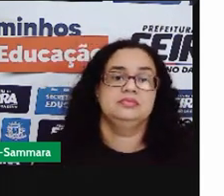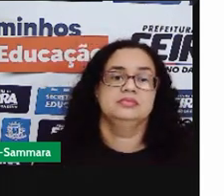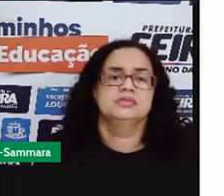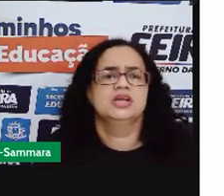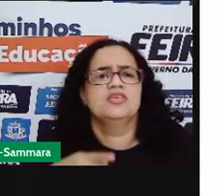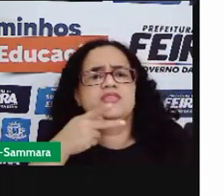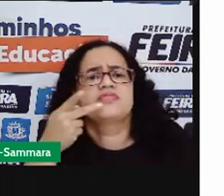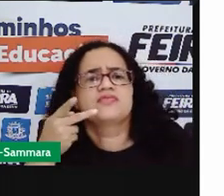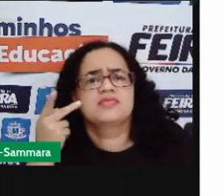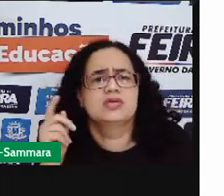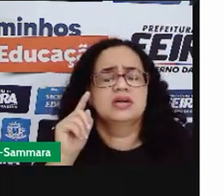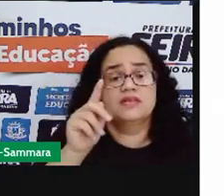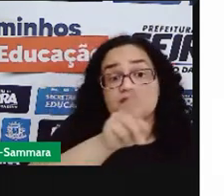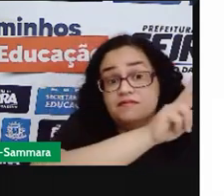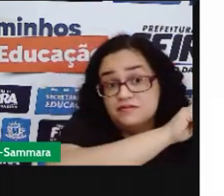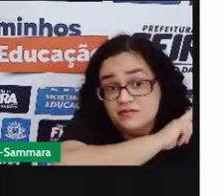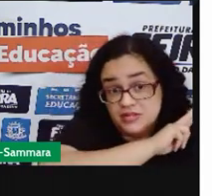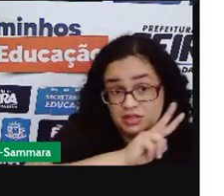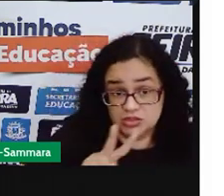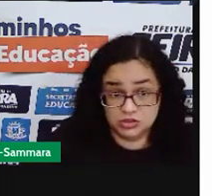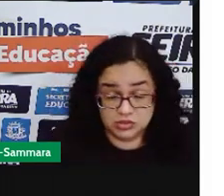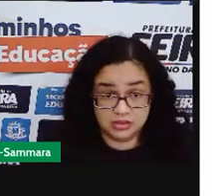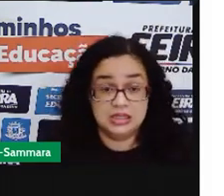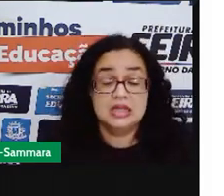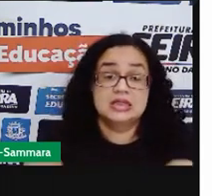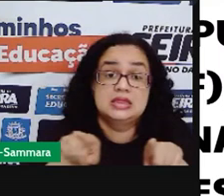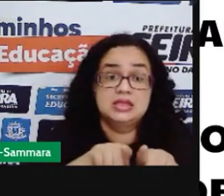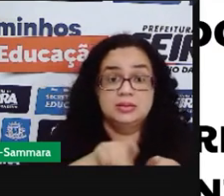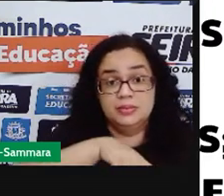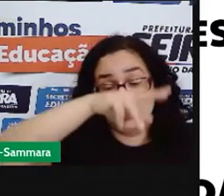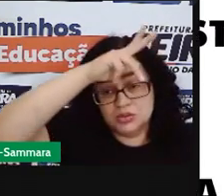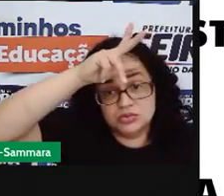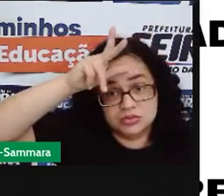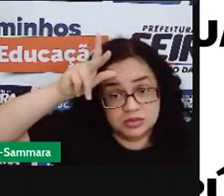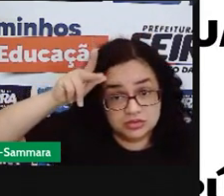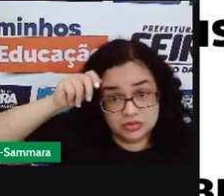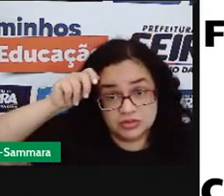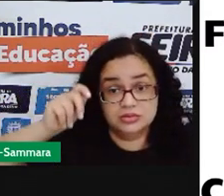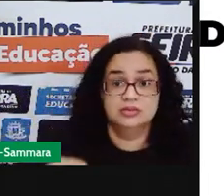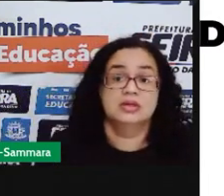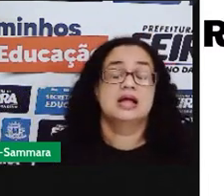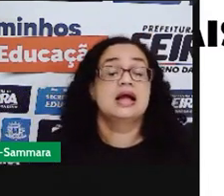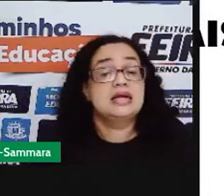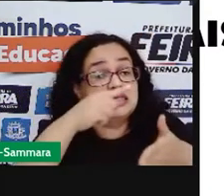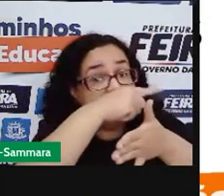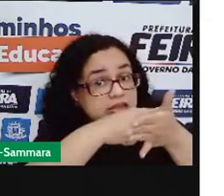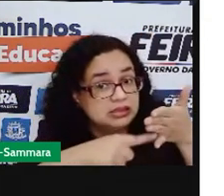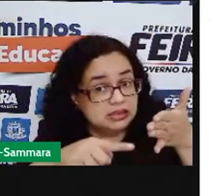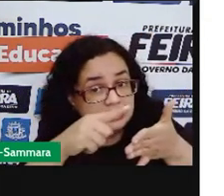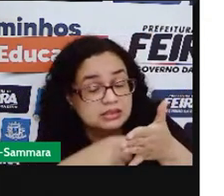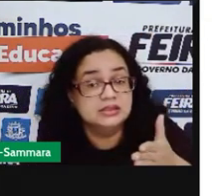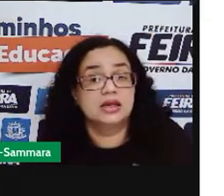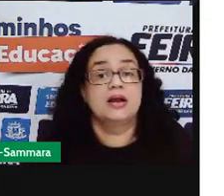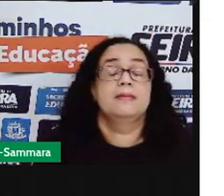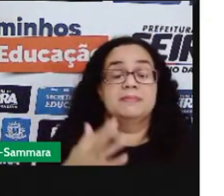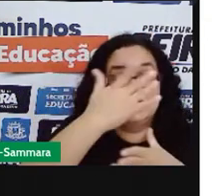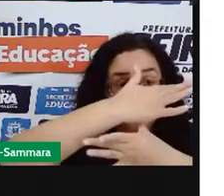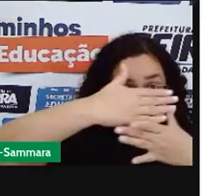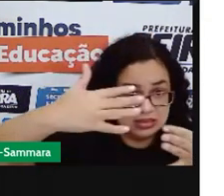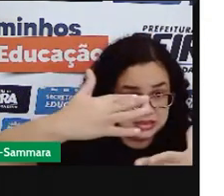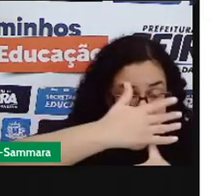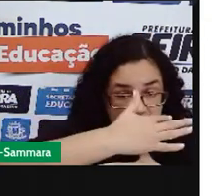Nós vamos falar um pouco sobre os vereadores e os prefeitos. As eleições